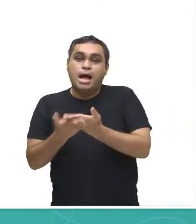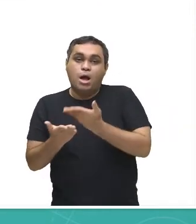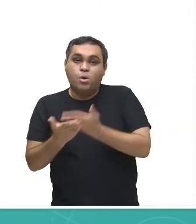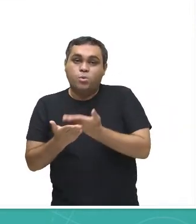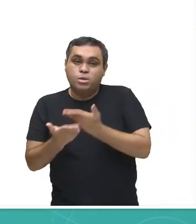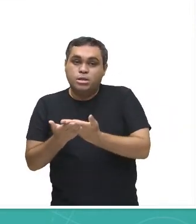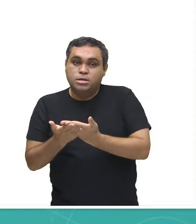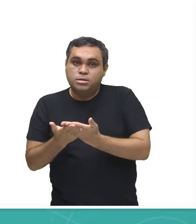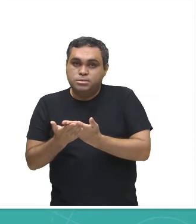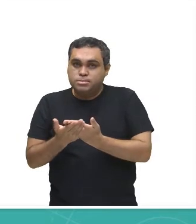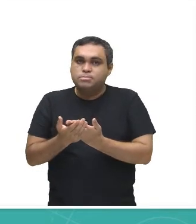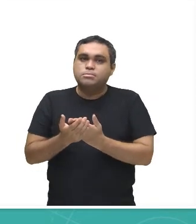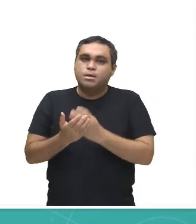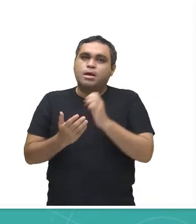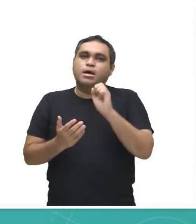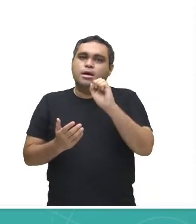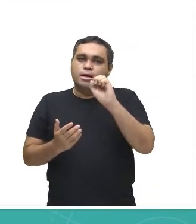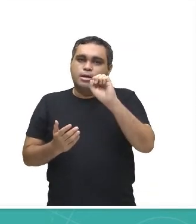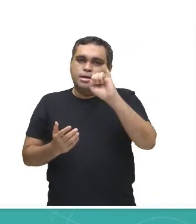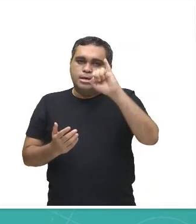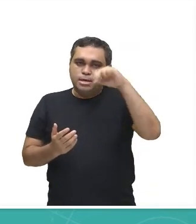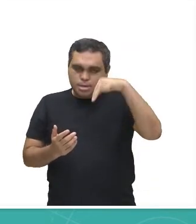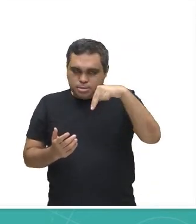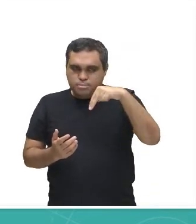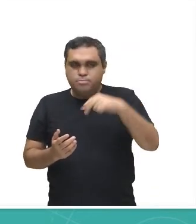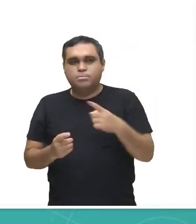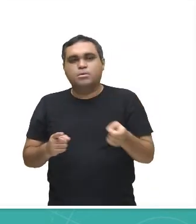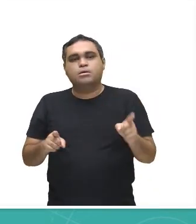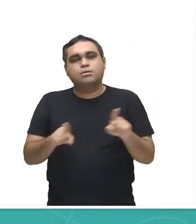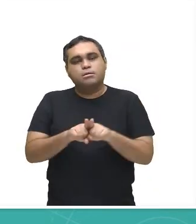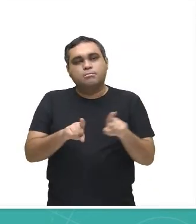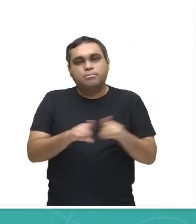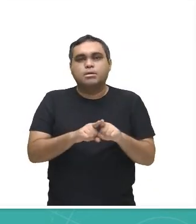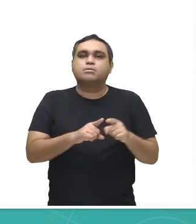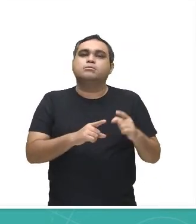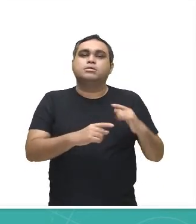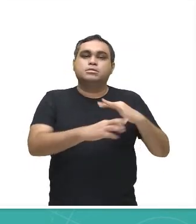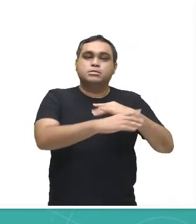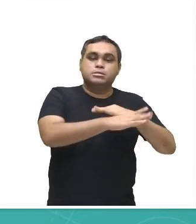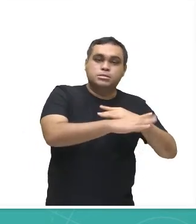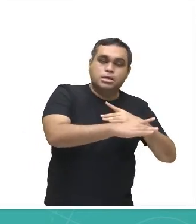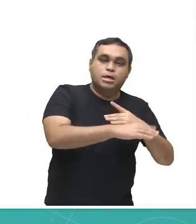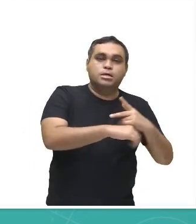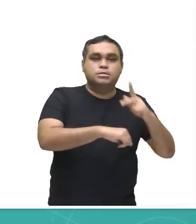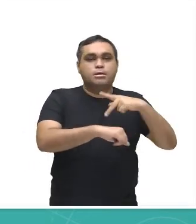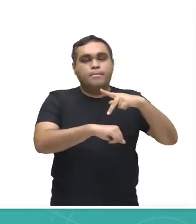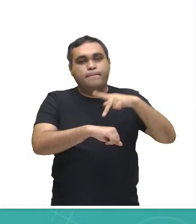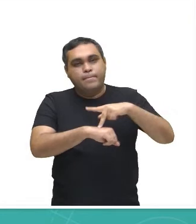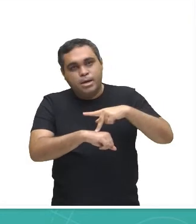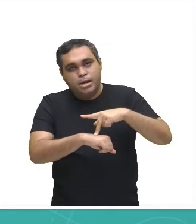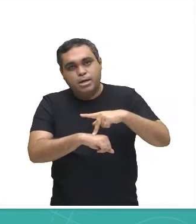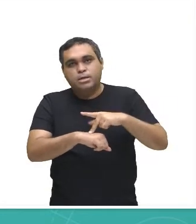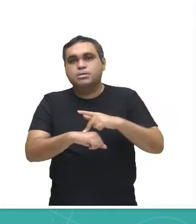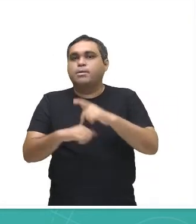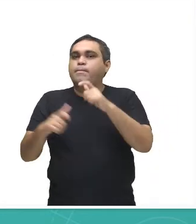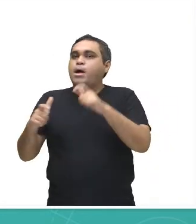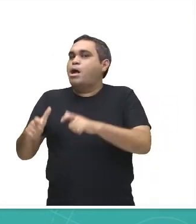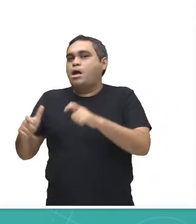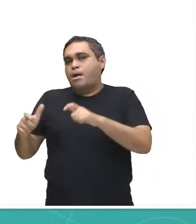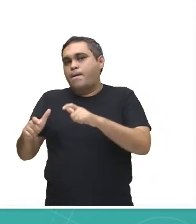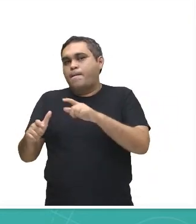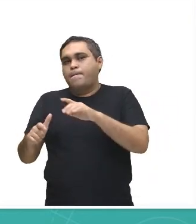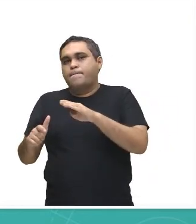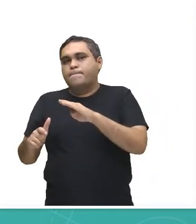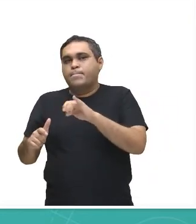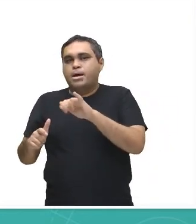Quando eu quero indicar country, city, suburbs. No caso, país, cidade ou subúrbio, né? Vejam os